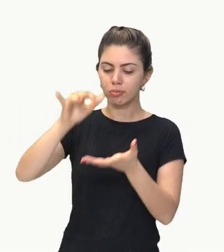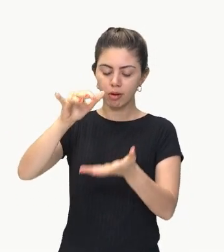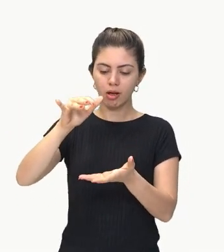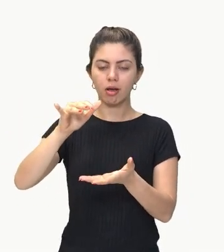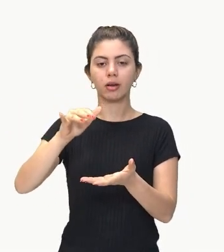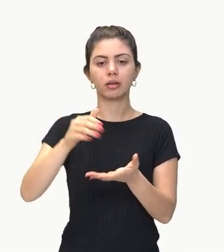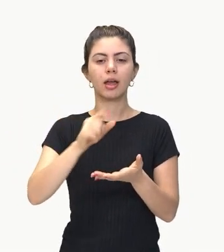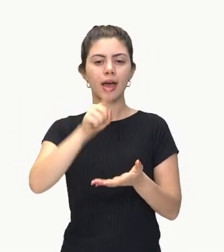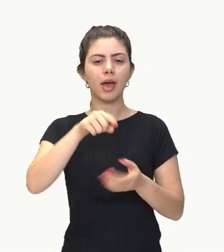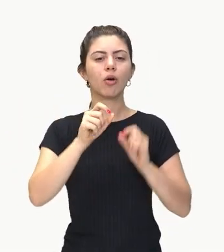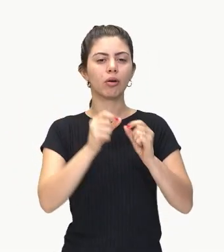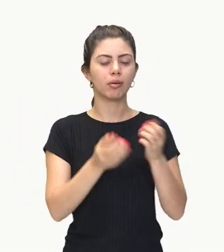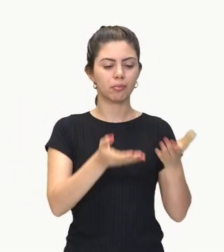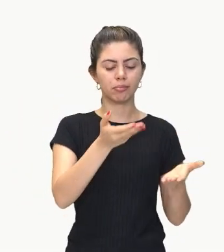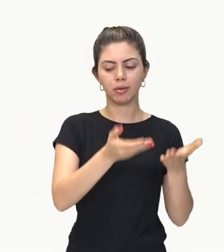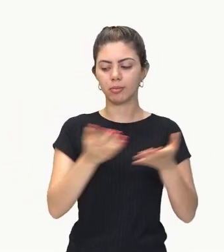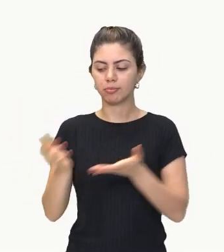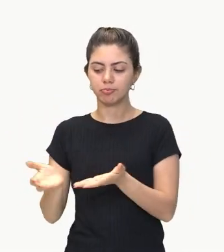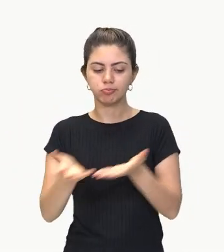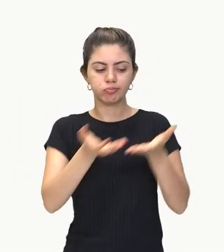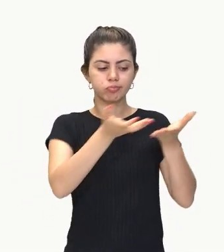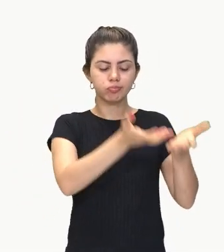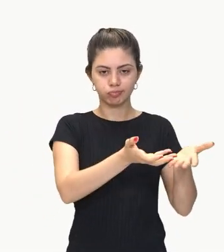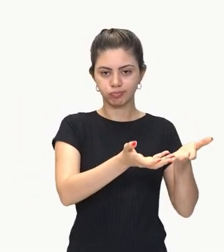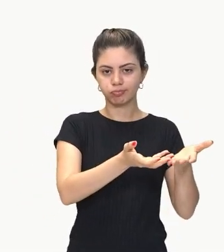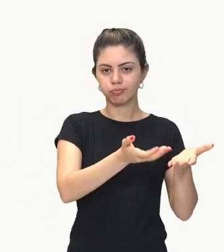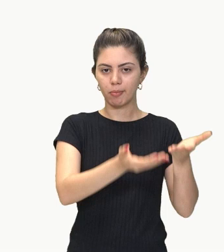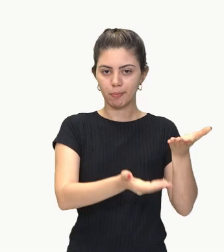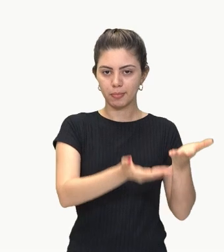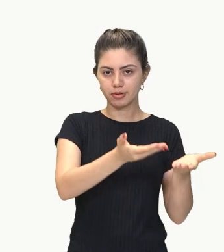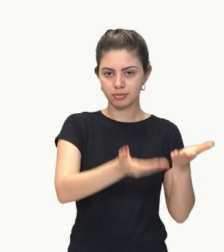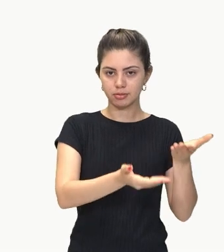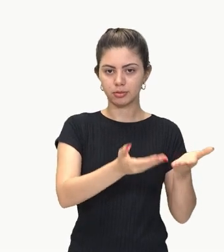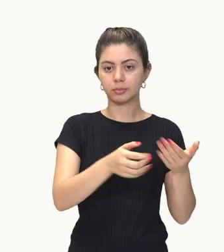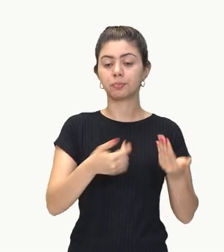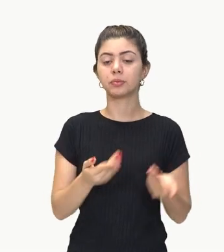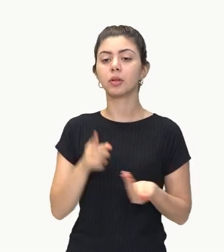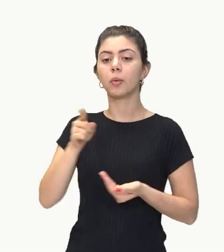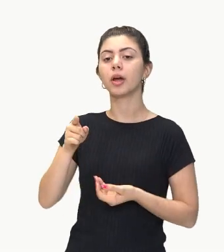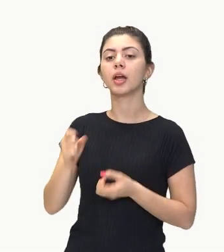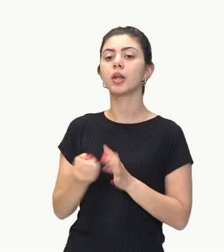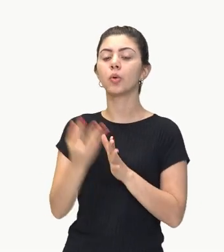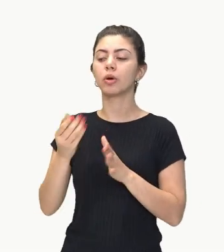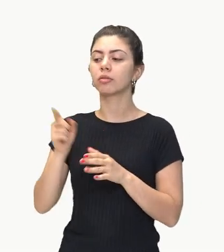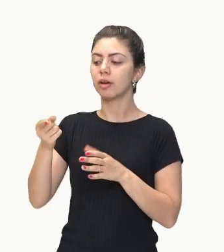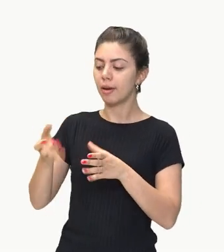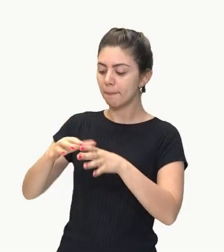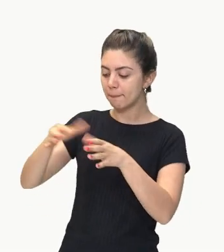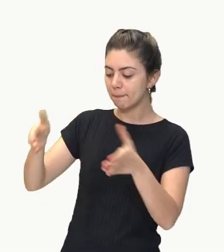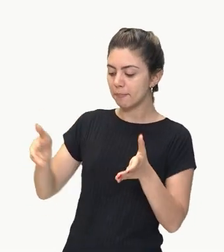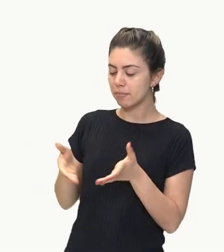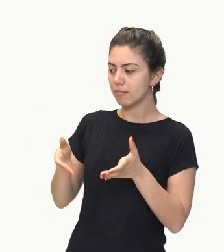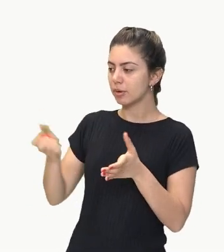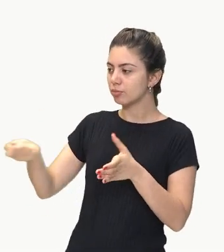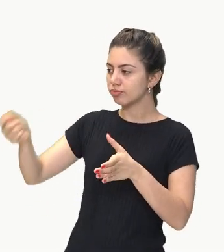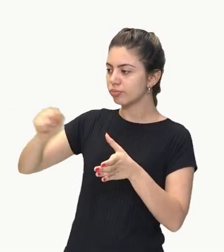o famoso self-service. O prato feito por Tiago pesou exatamente